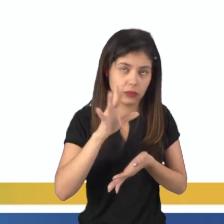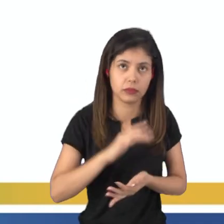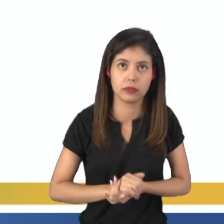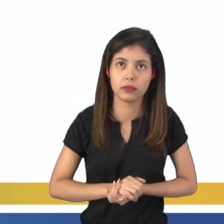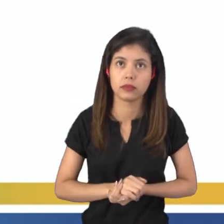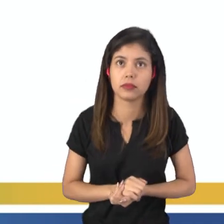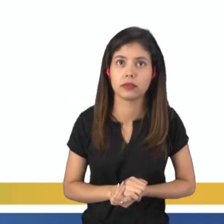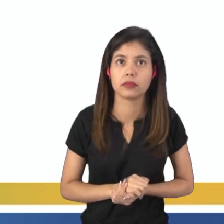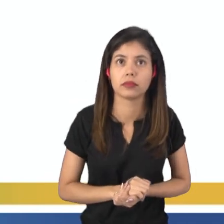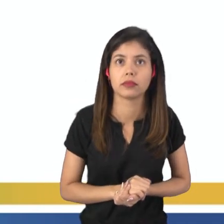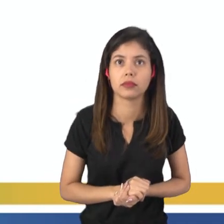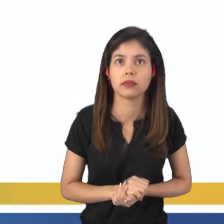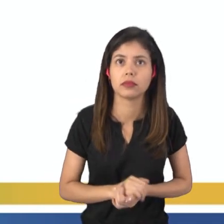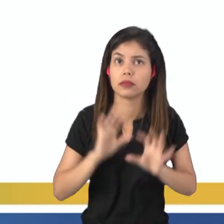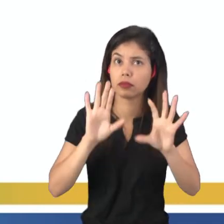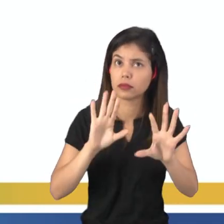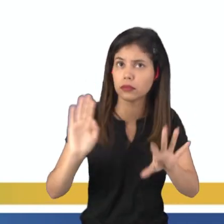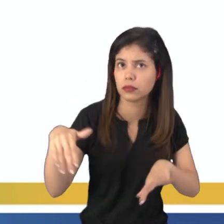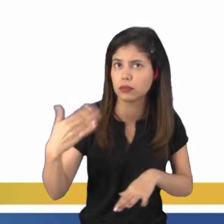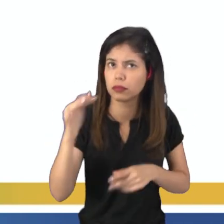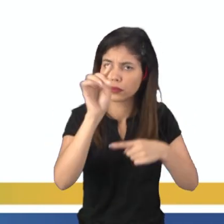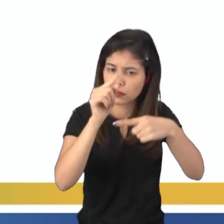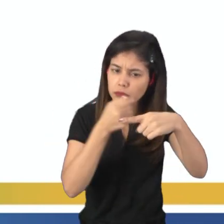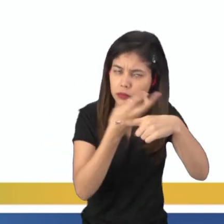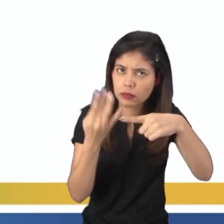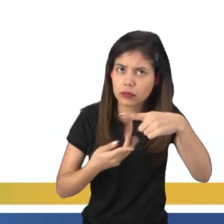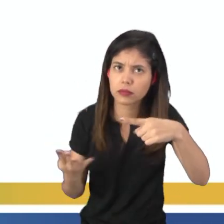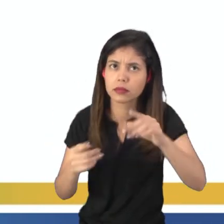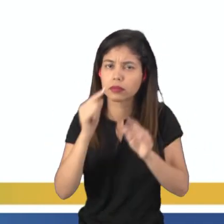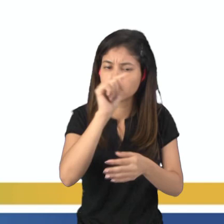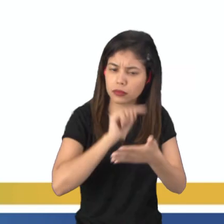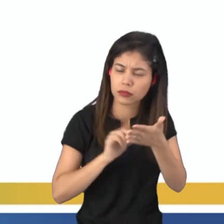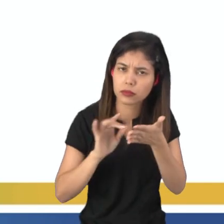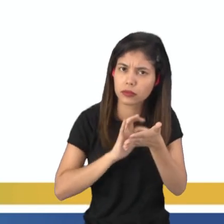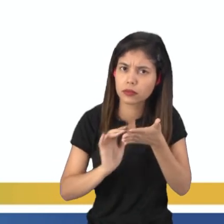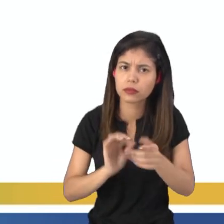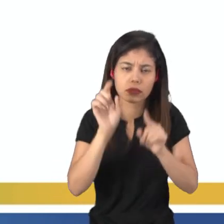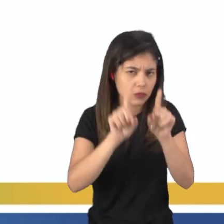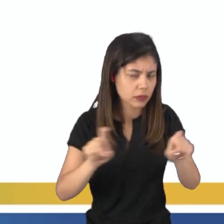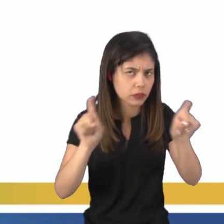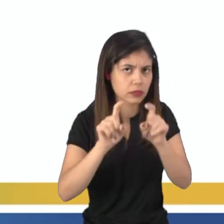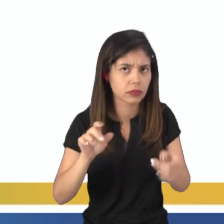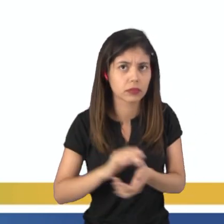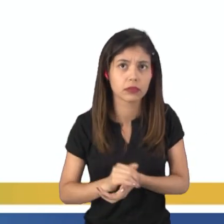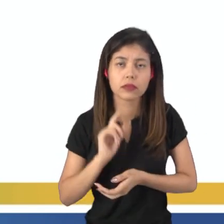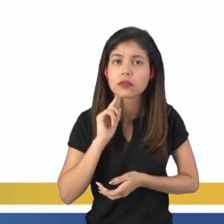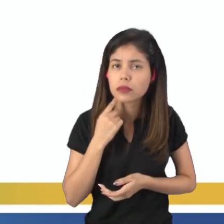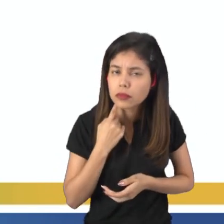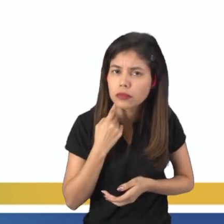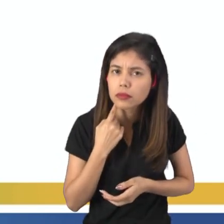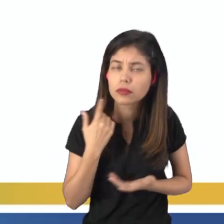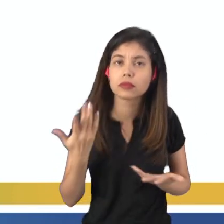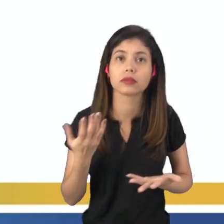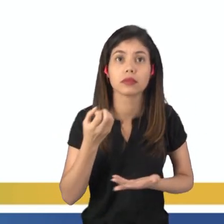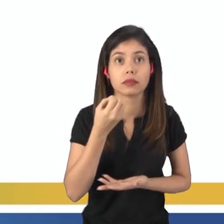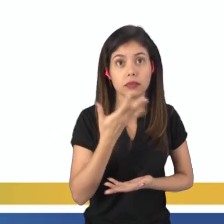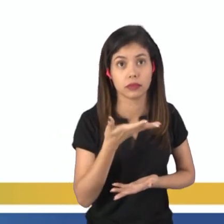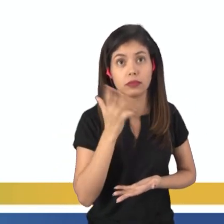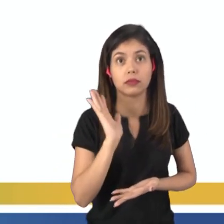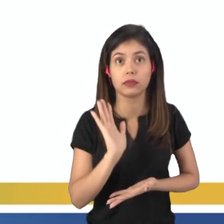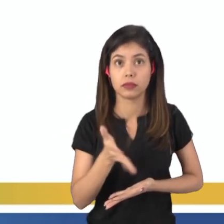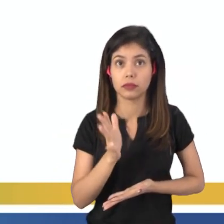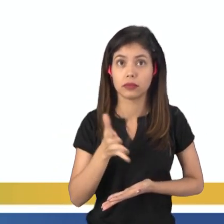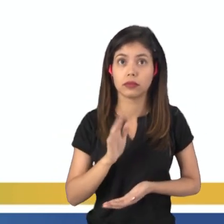graus somente, ok? Então, assim, qual vai ser a fração correspondente às teclas do teclado em meio à sujeira? Bom, já